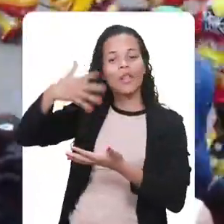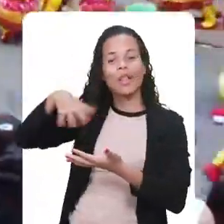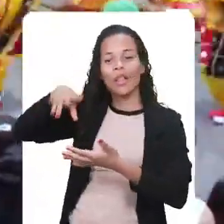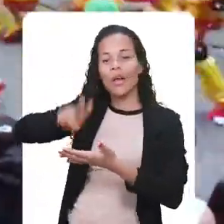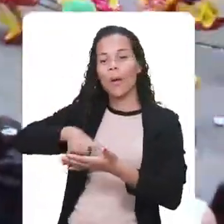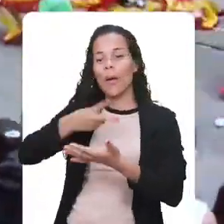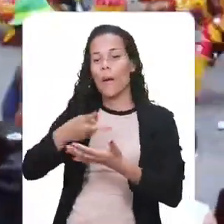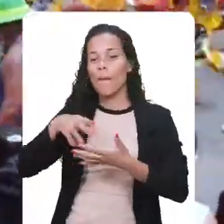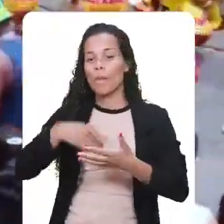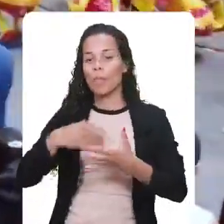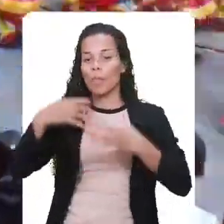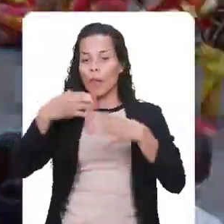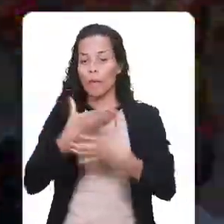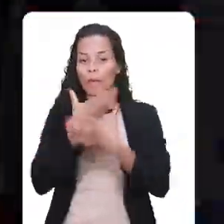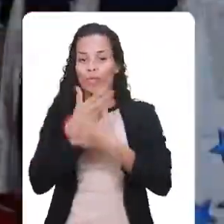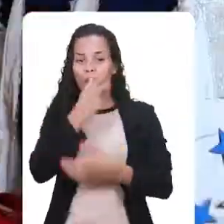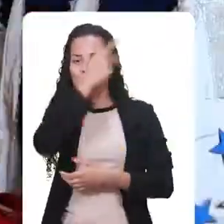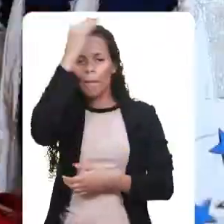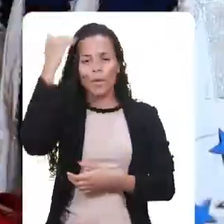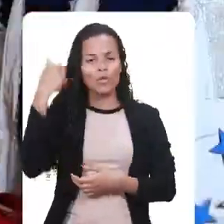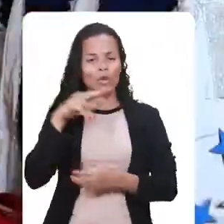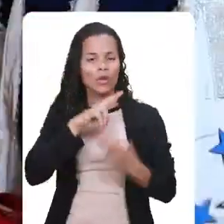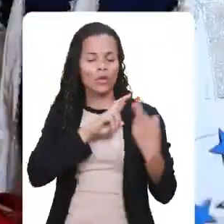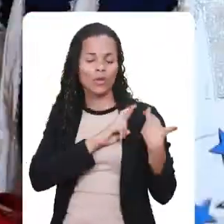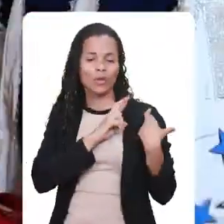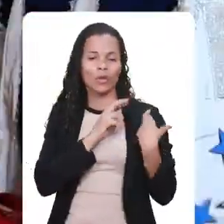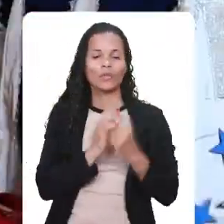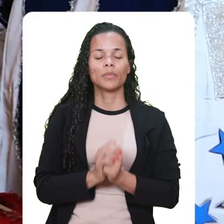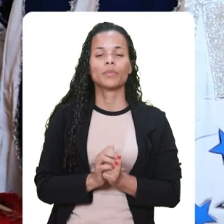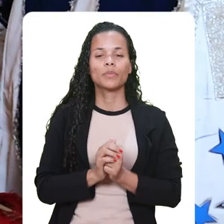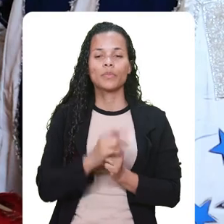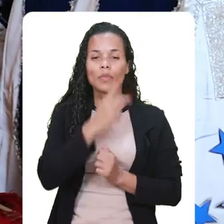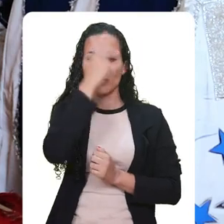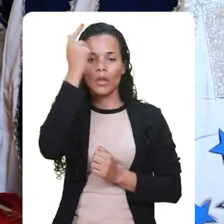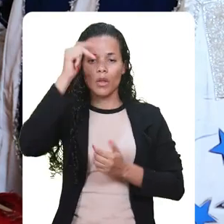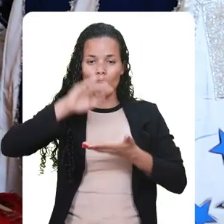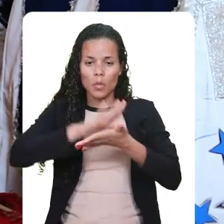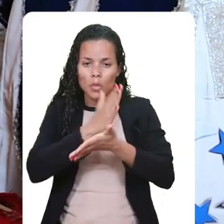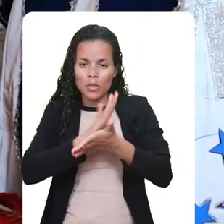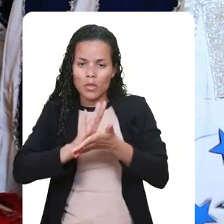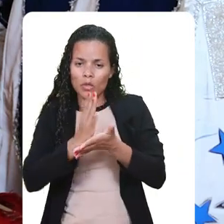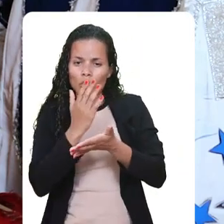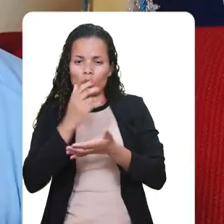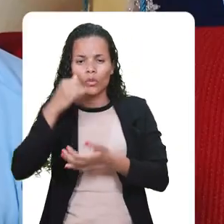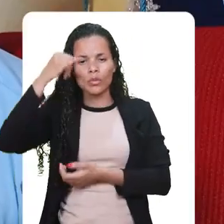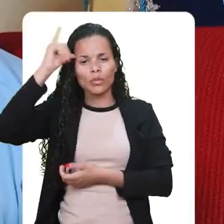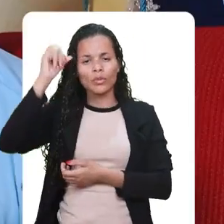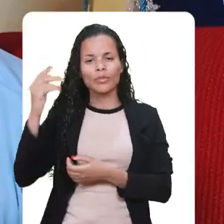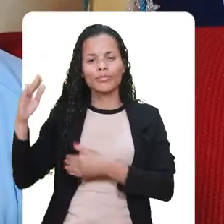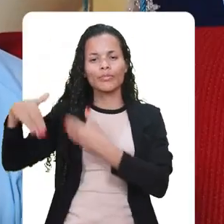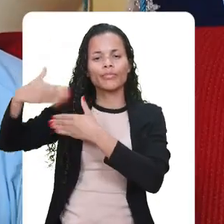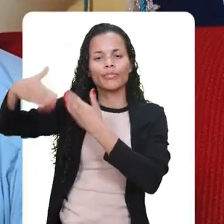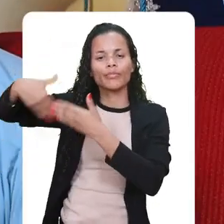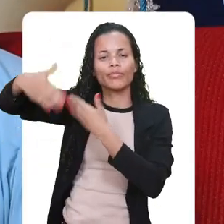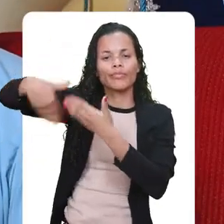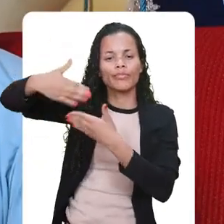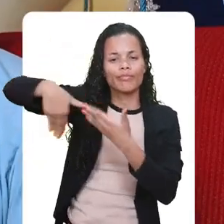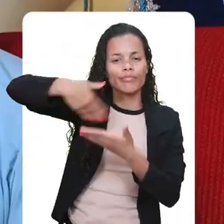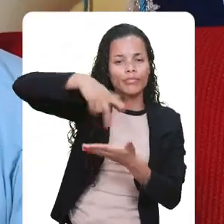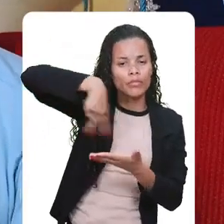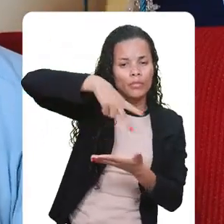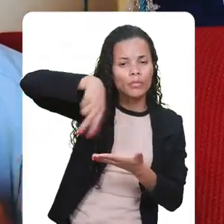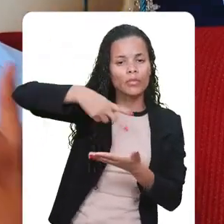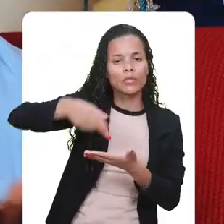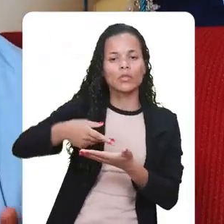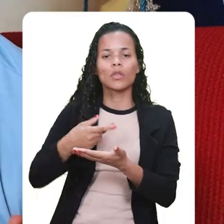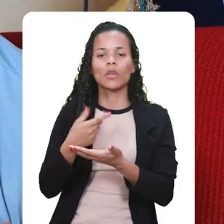improvisadas, são cantadas pelo mestre. De acordo com a rítmica do boi, ela traz as suas melodias,